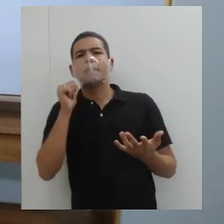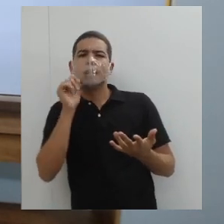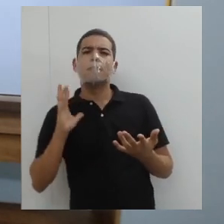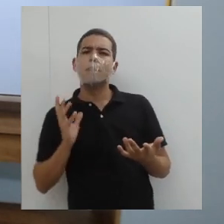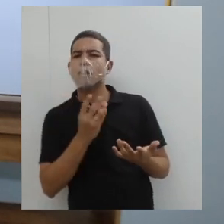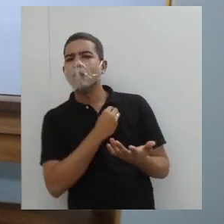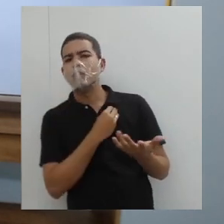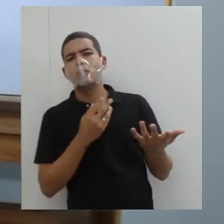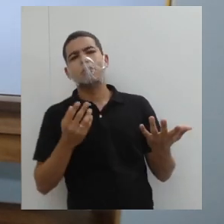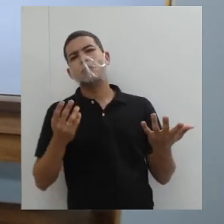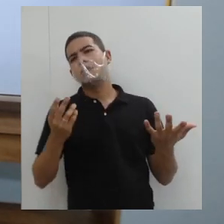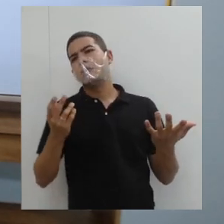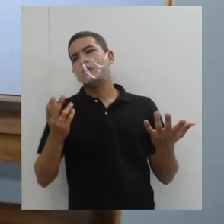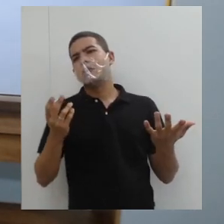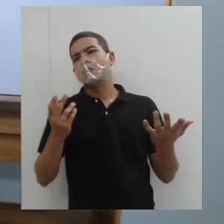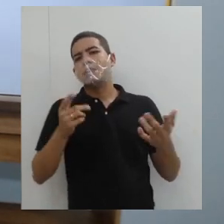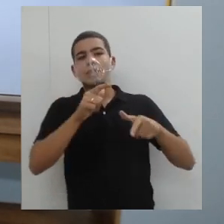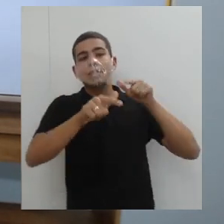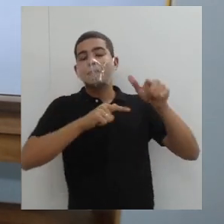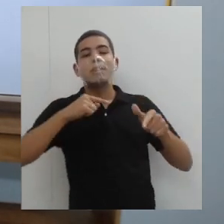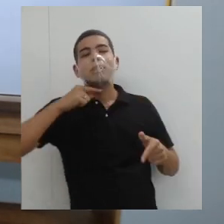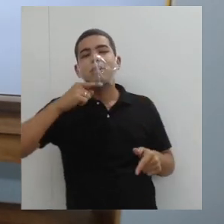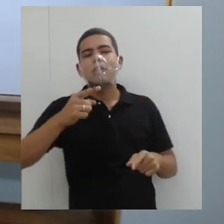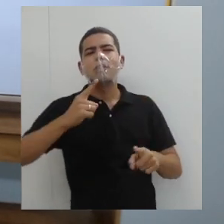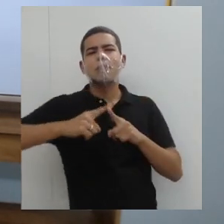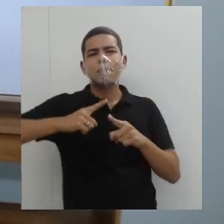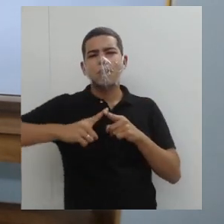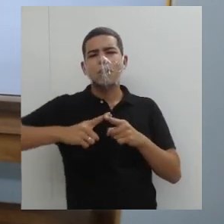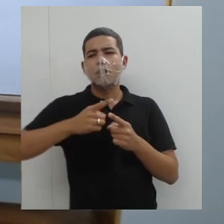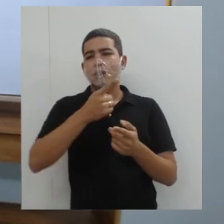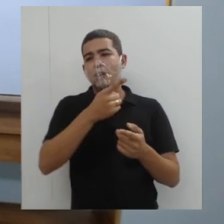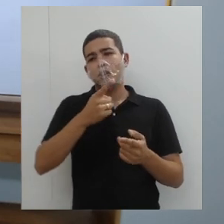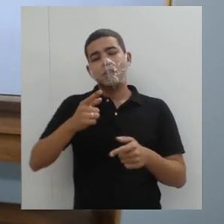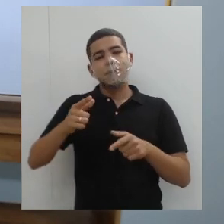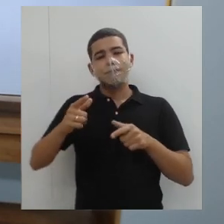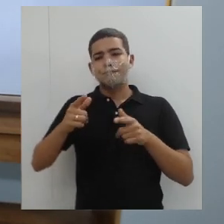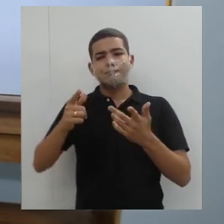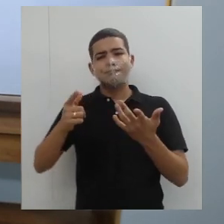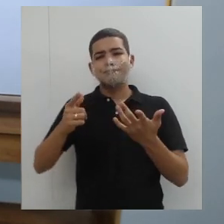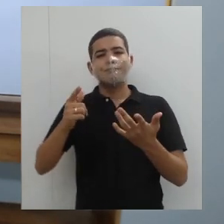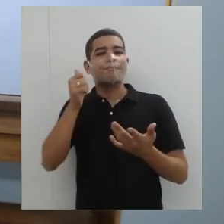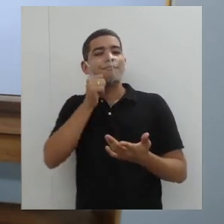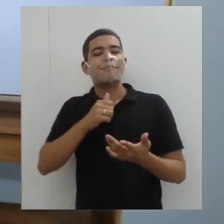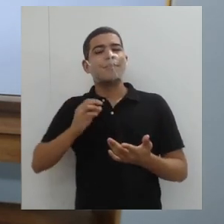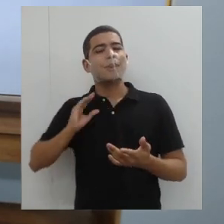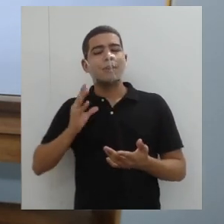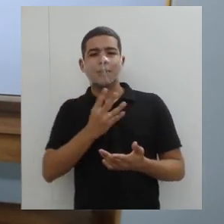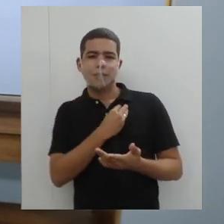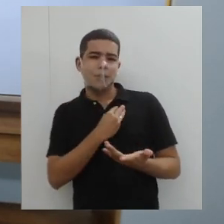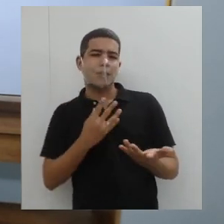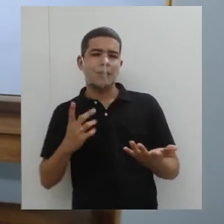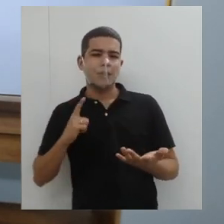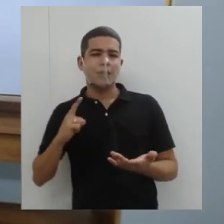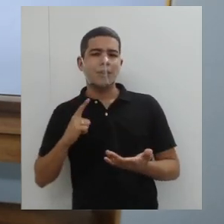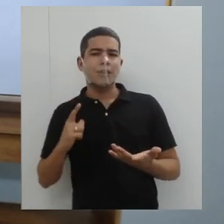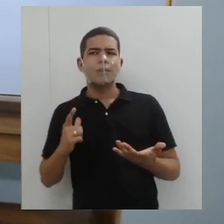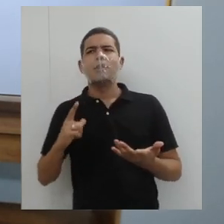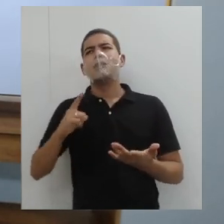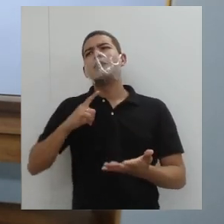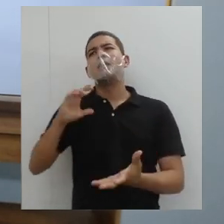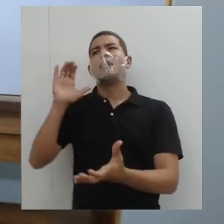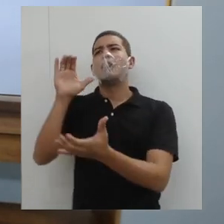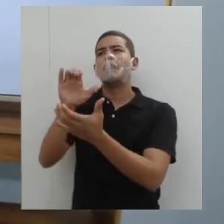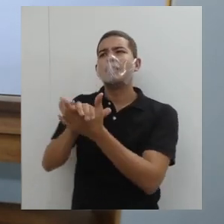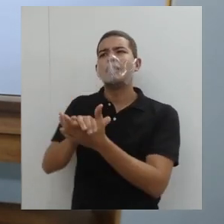sem conseguir emprego pelo simples fato dela ser uma mulher transexual. Das relações que se estabelecem de casamento,